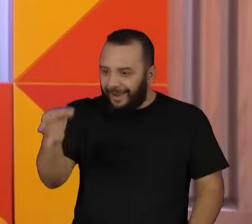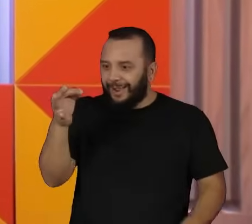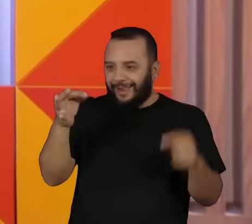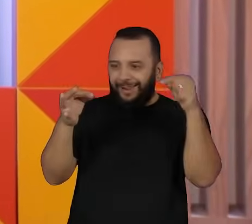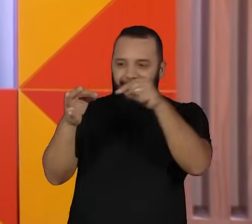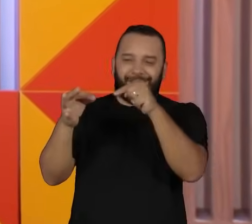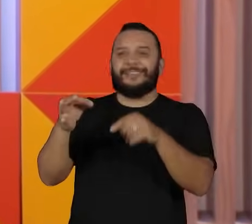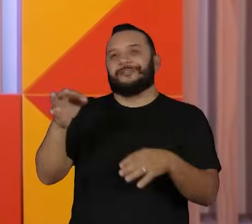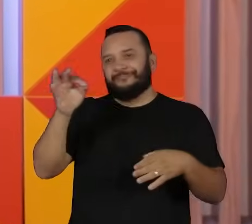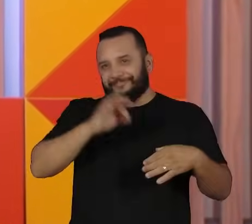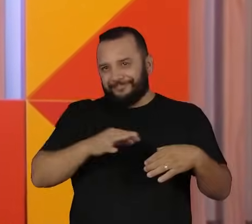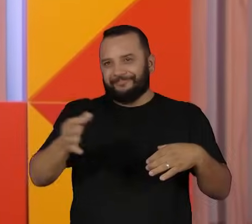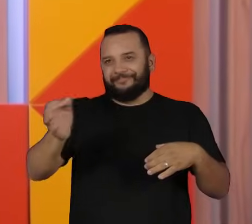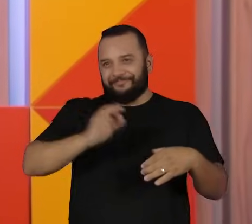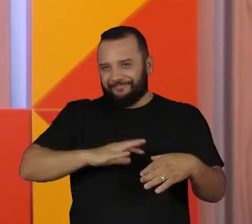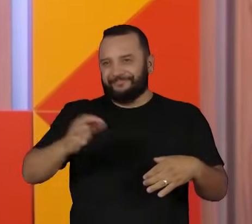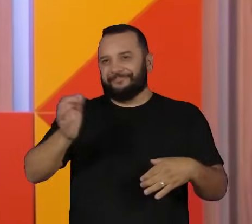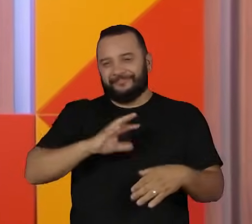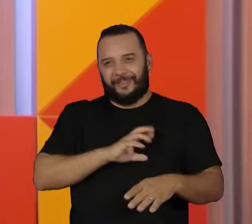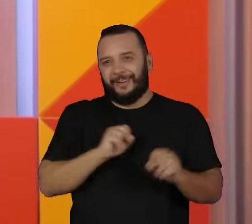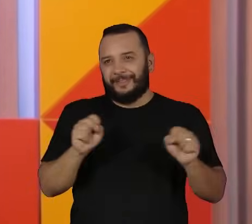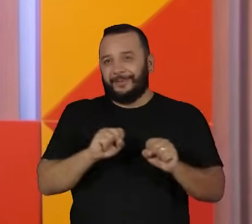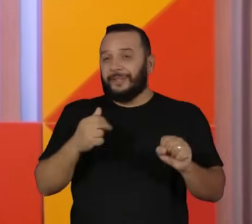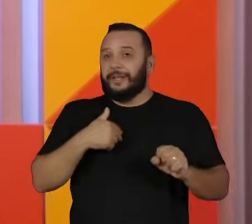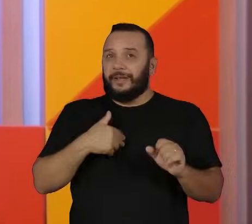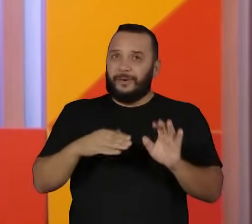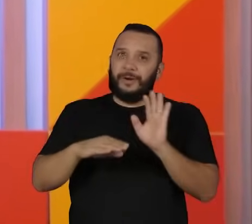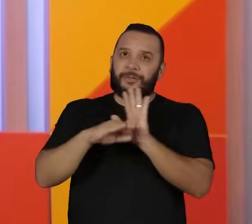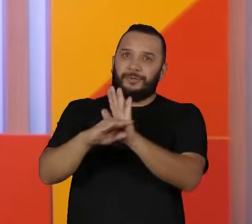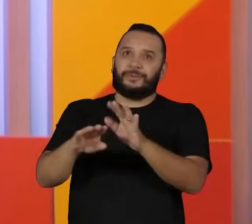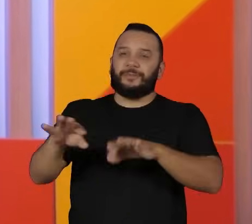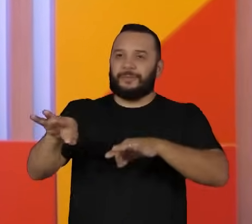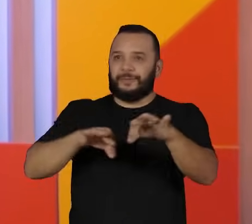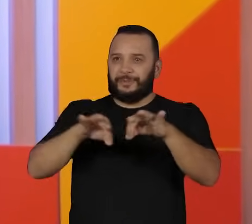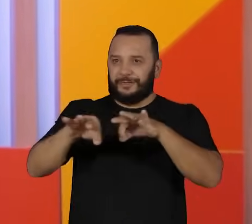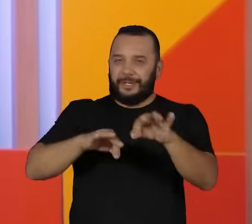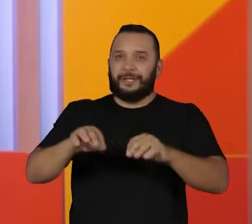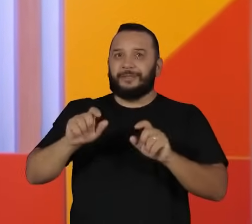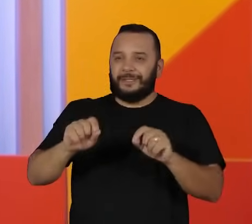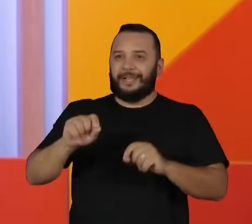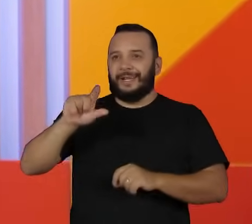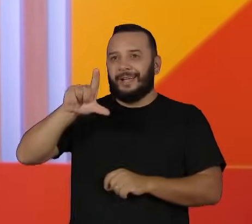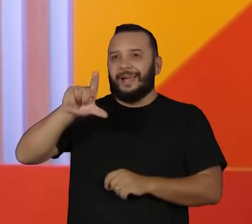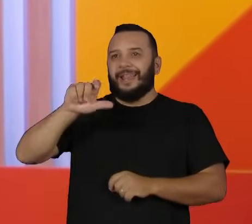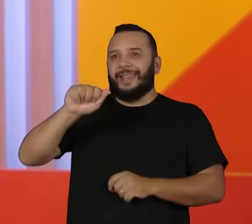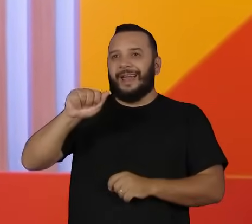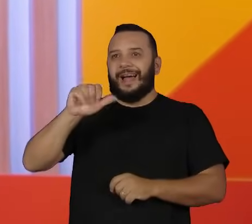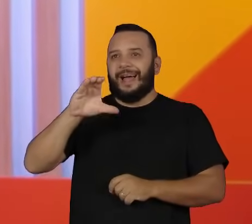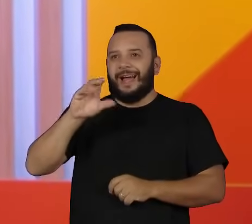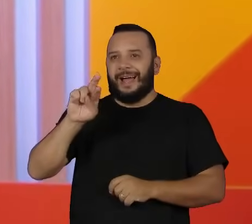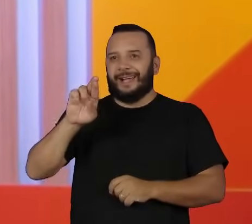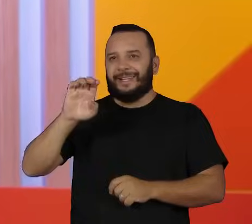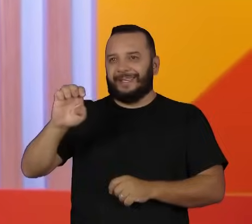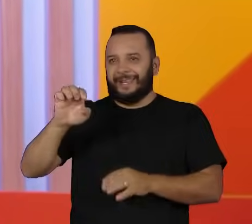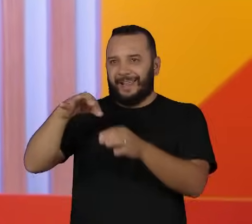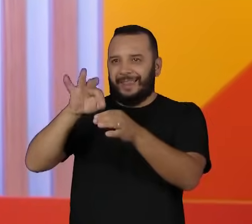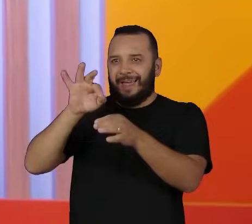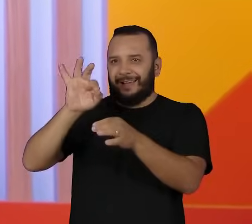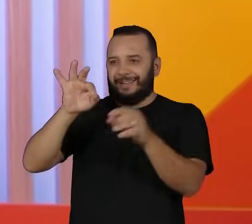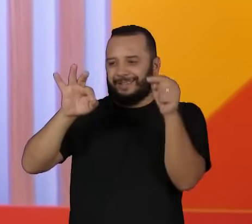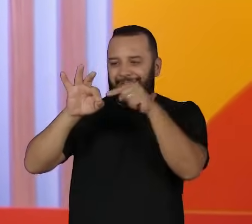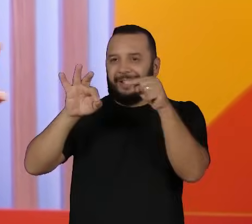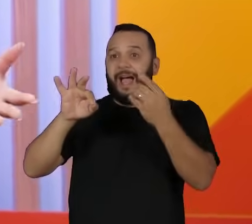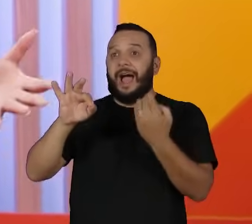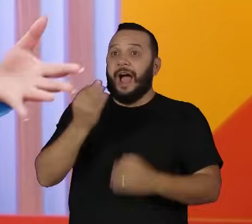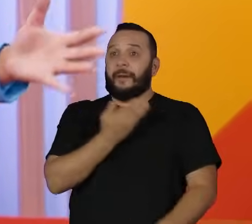nova destinação. Então, hoje, eu contribuo principalmente por um projeto que se chama Lacre Amigo, que vai trocar esses lacres das latinhas de alumínio